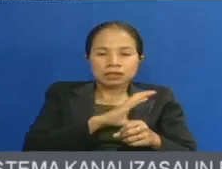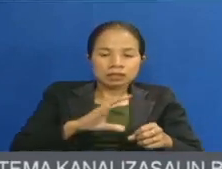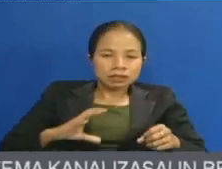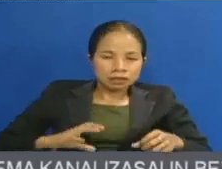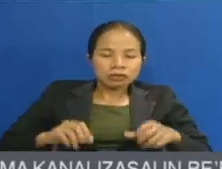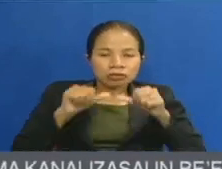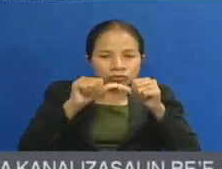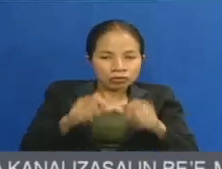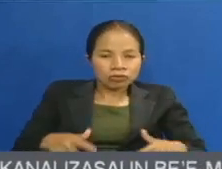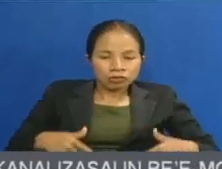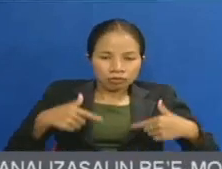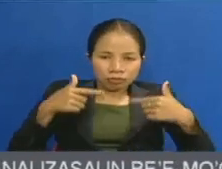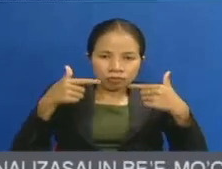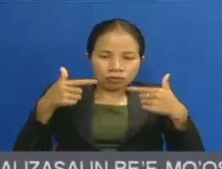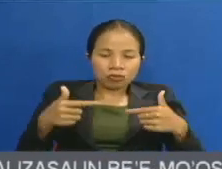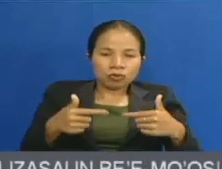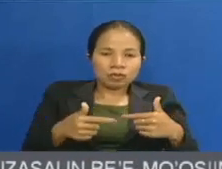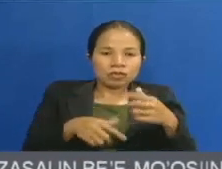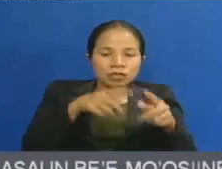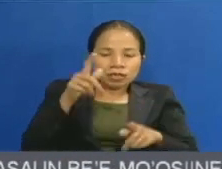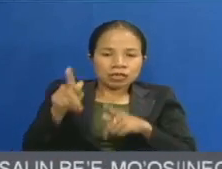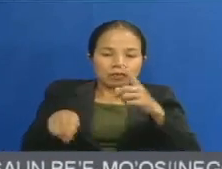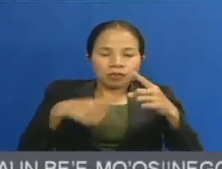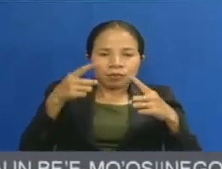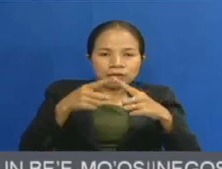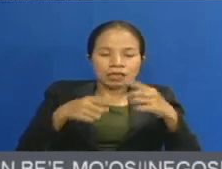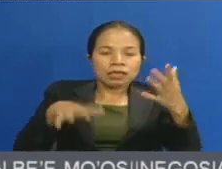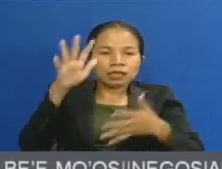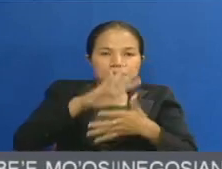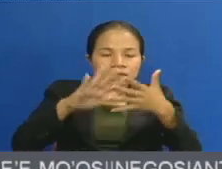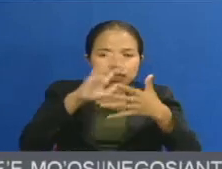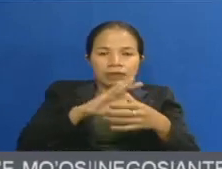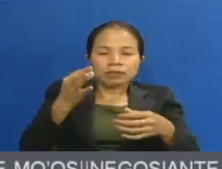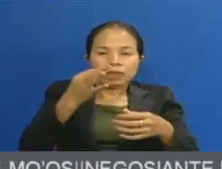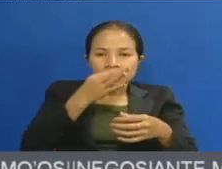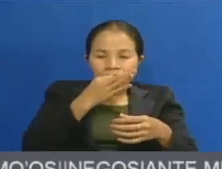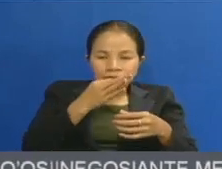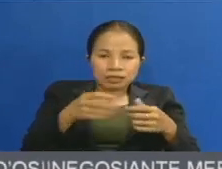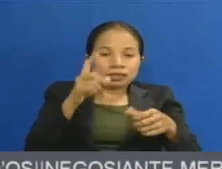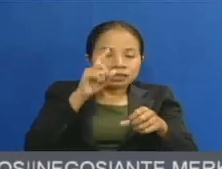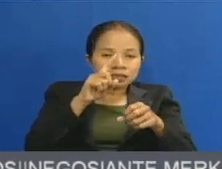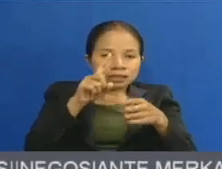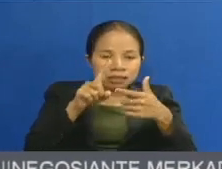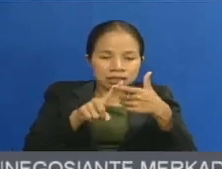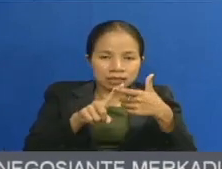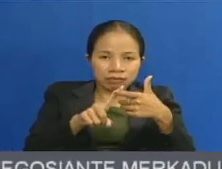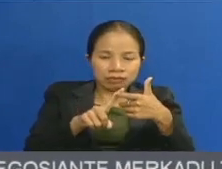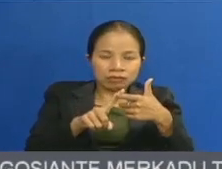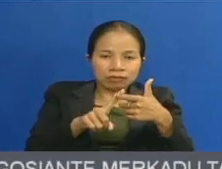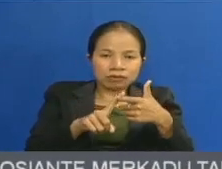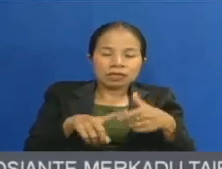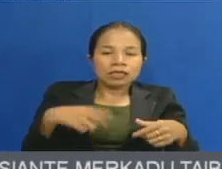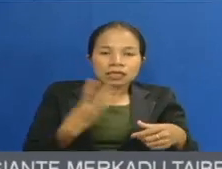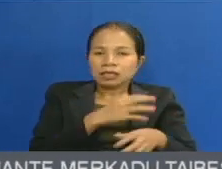morrer. E a nilia povo em ira celebra a Eucaristia. Segundo, e a corpo Christi dané, e